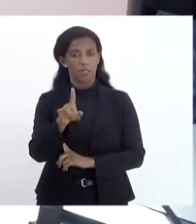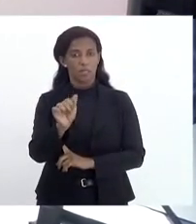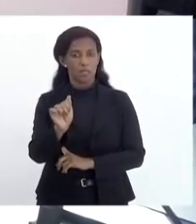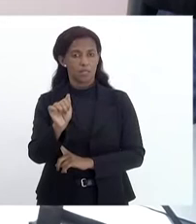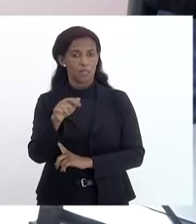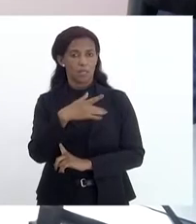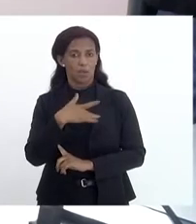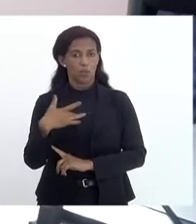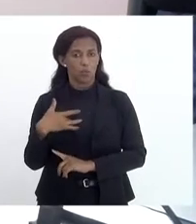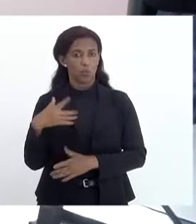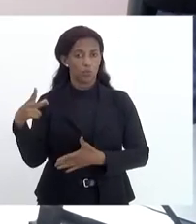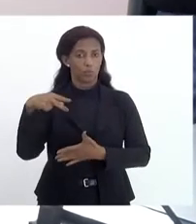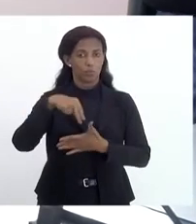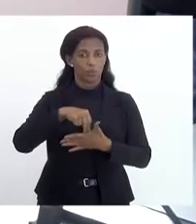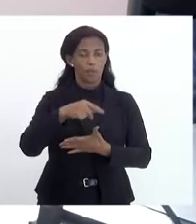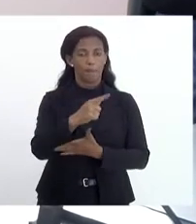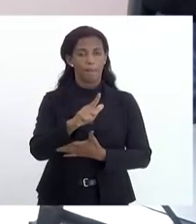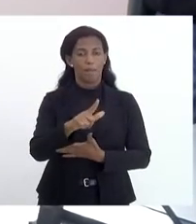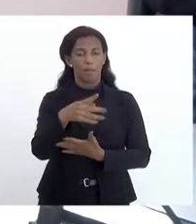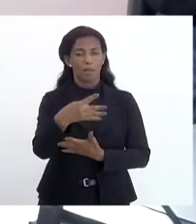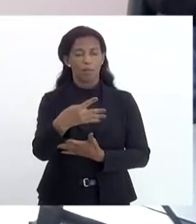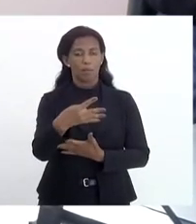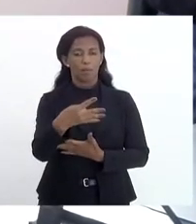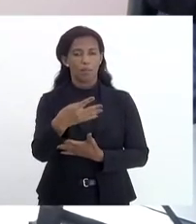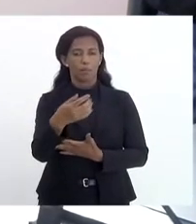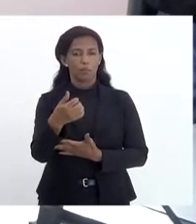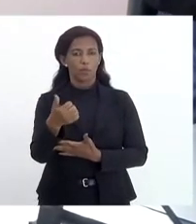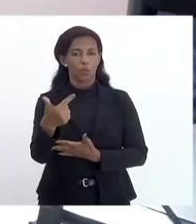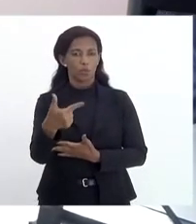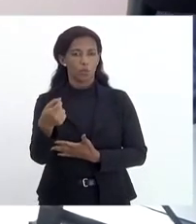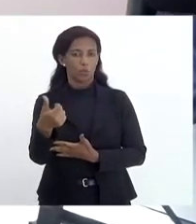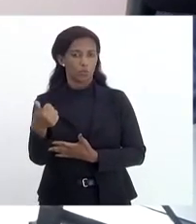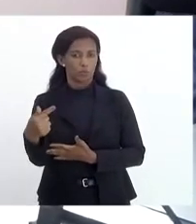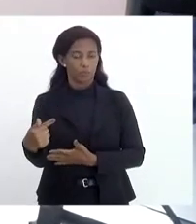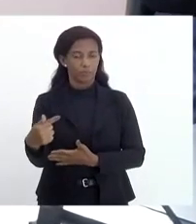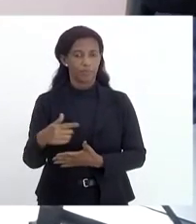Parecer pela anexação ao PL 3422 de 2017.